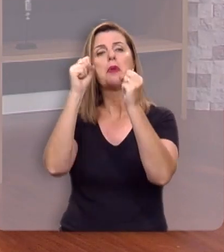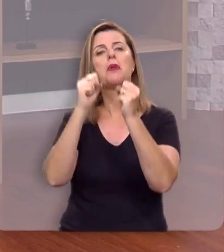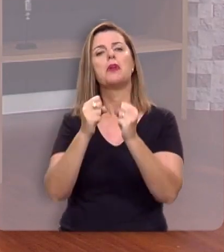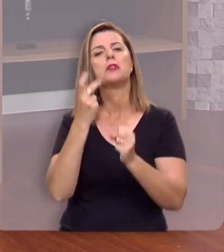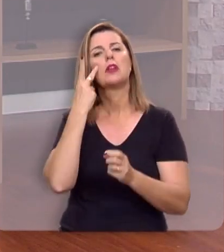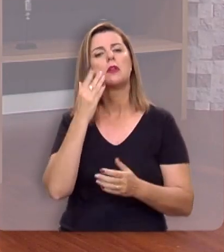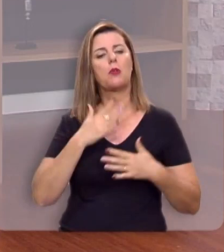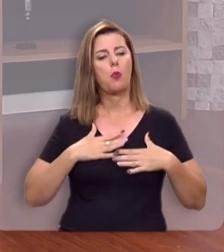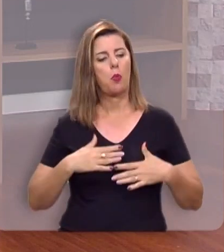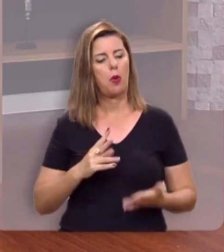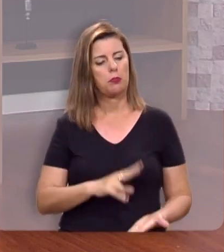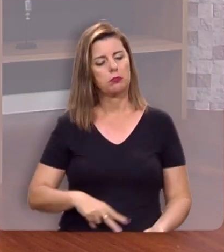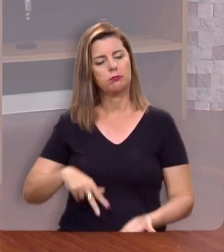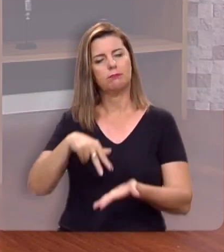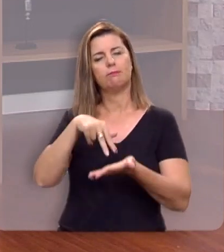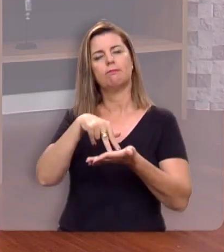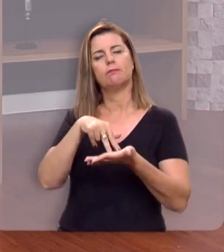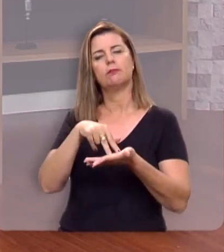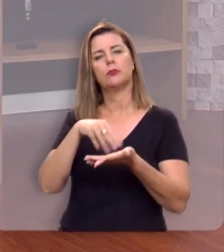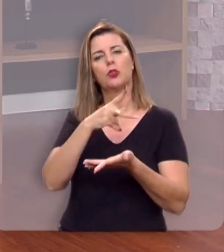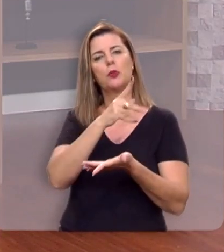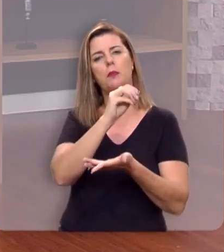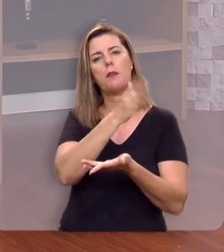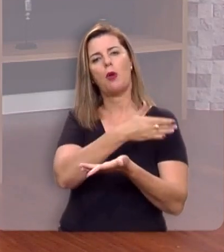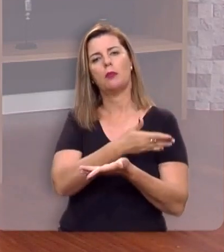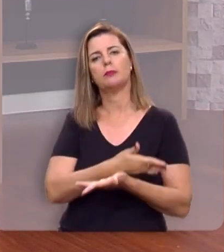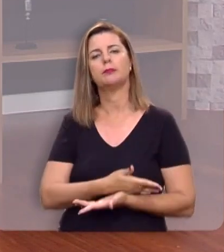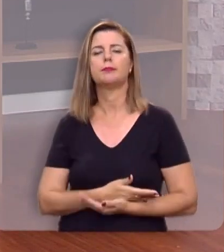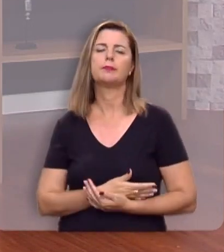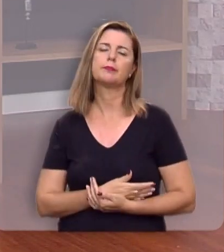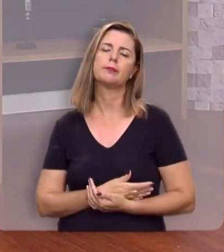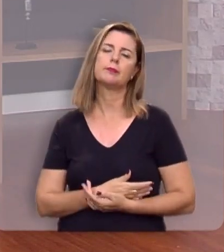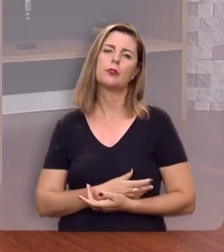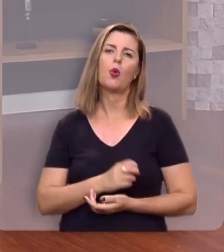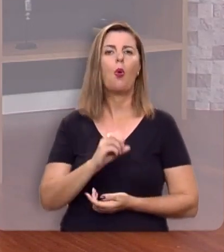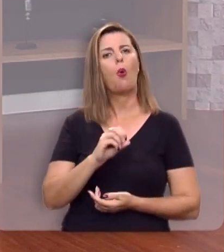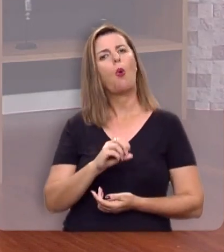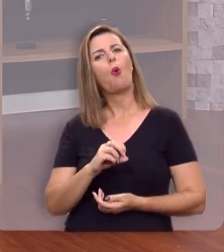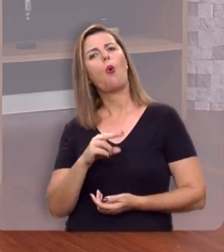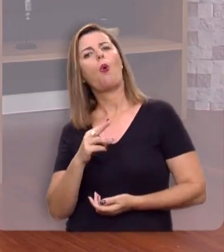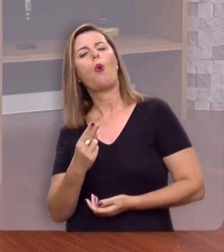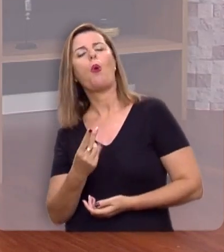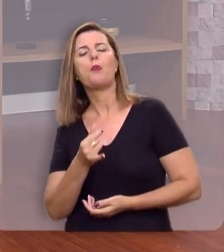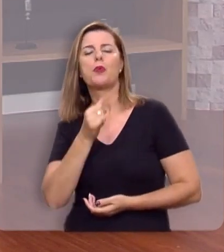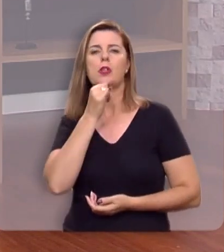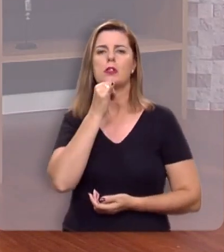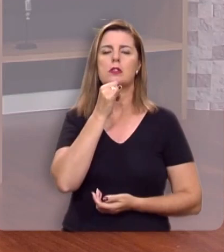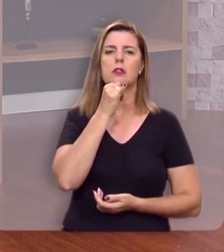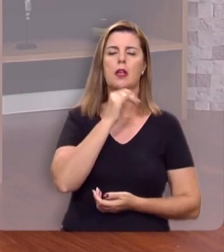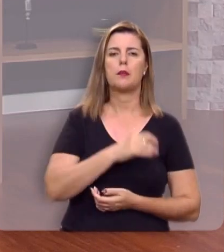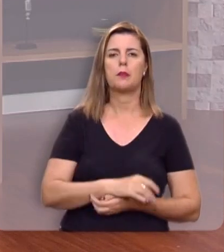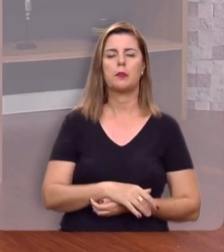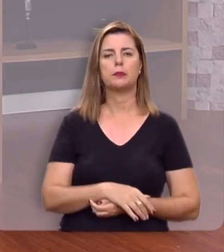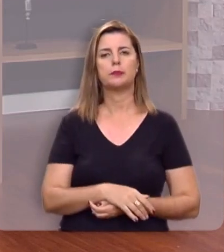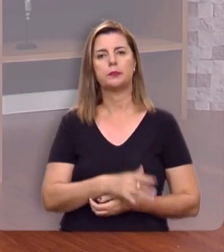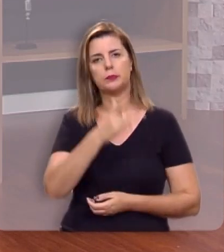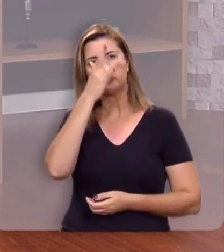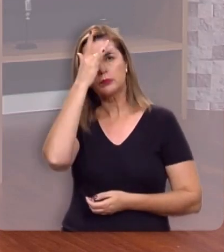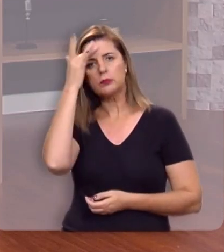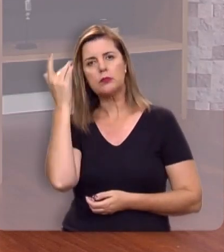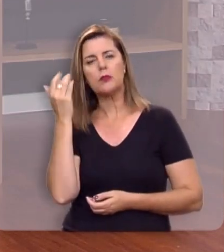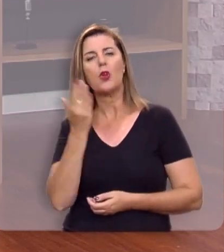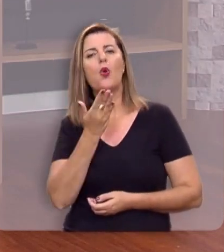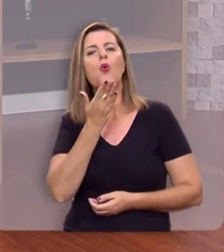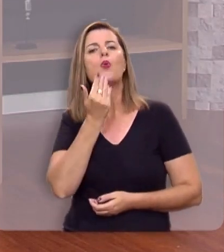trazer o corpo da ressurreição do pó da terra. Ou por exemplo, daqueles que foram comidos